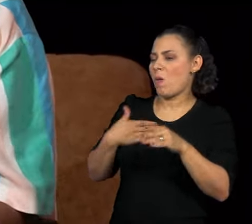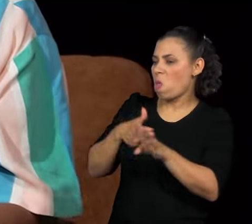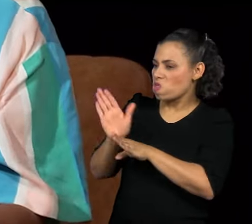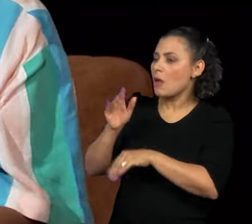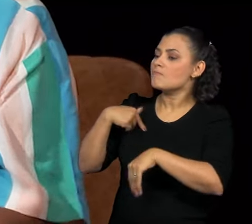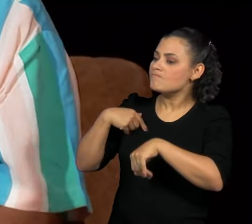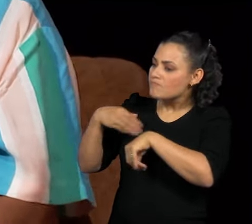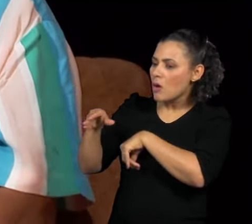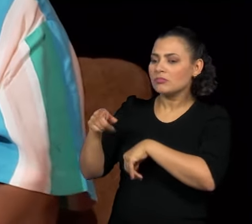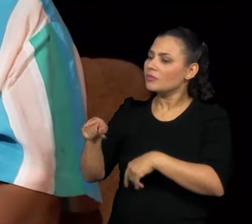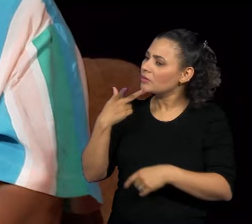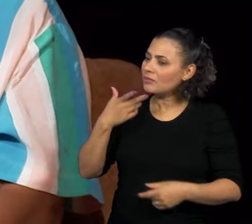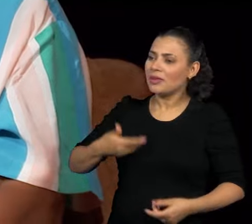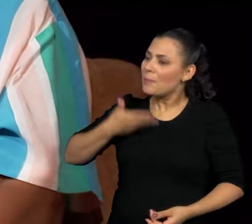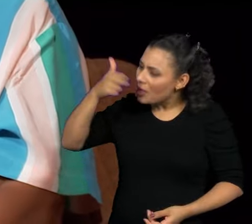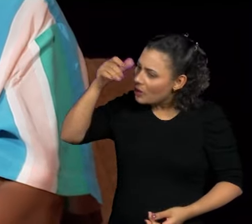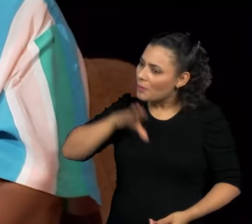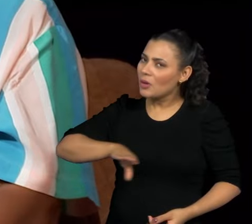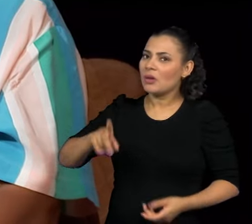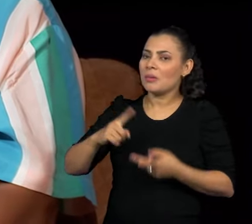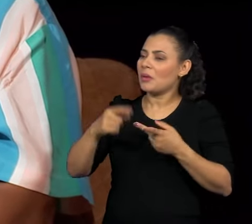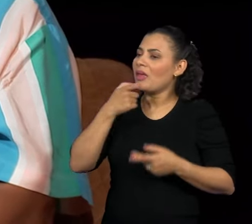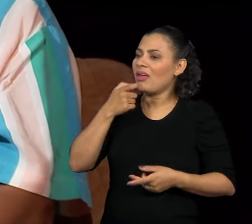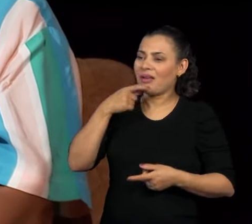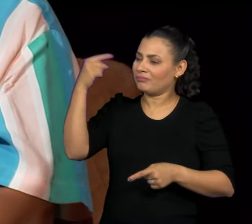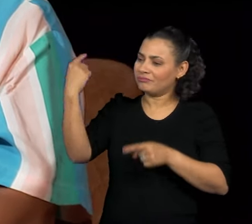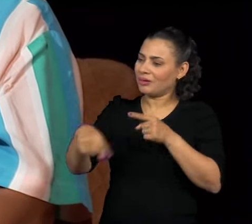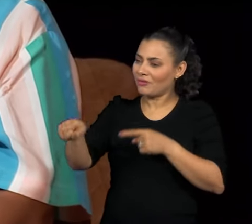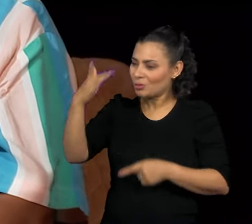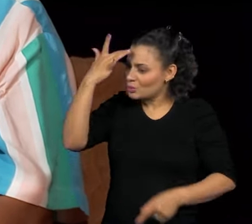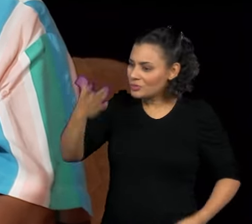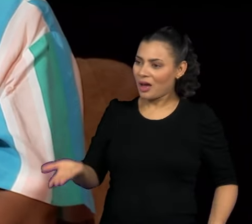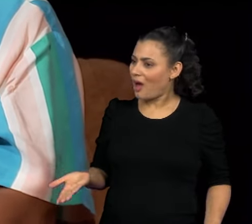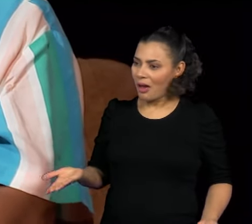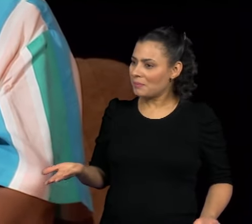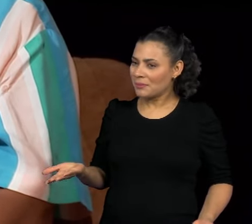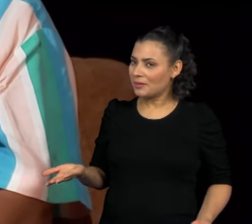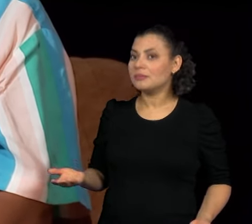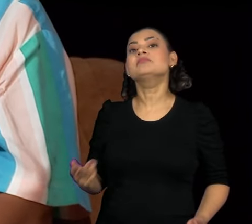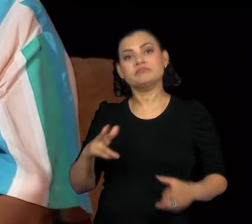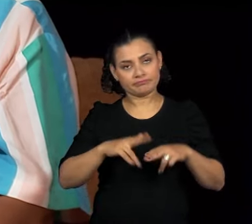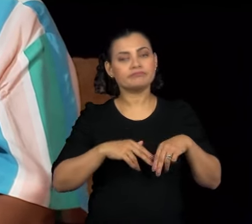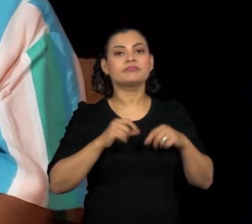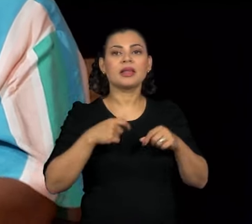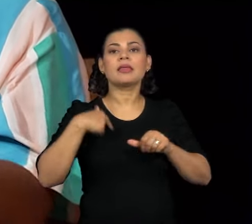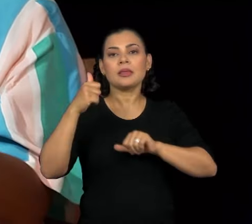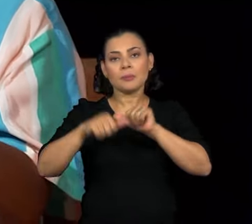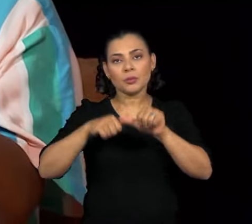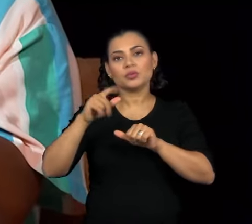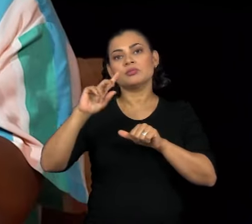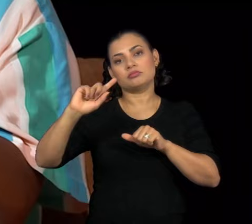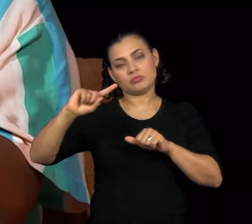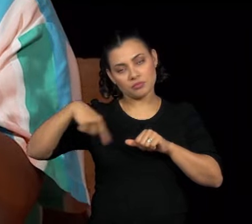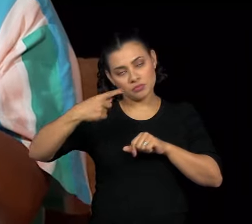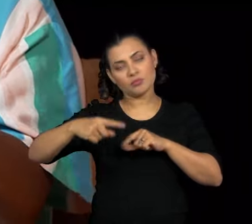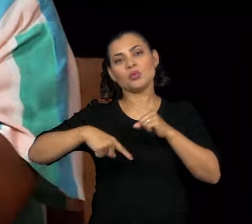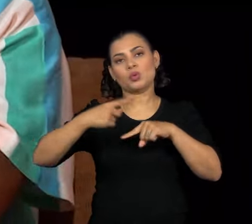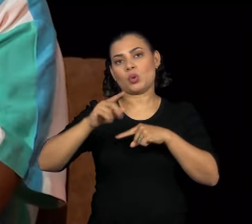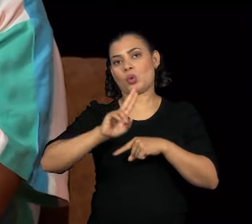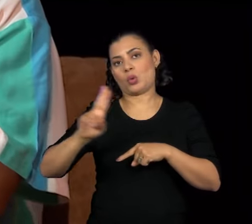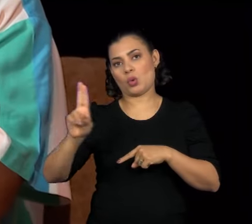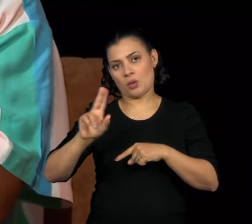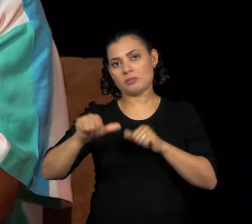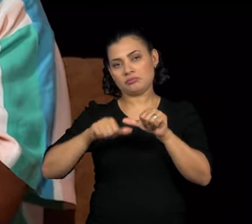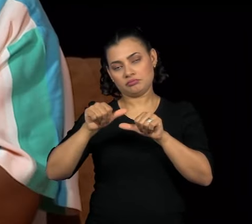inglês é, tem mais, né? E tal. Aí... Passou um tempo assim, depois virou Super Som Mirim. E quando éramos só eu,